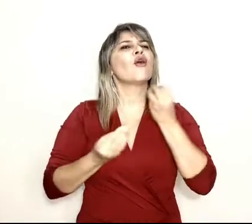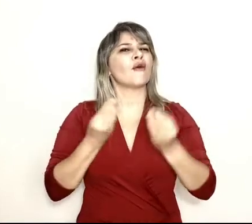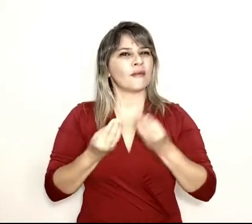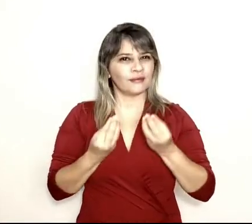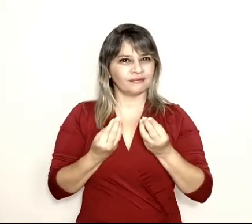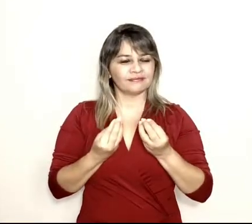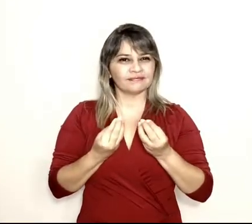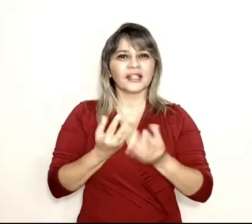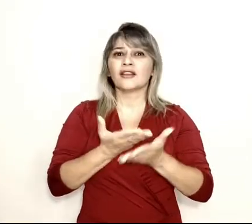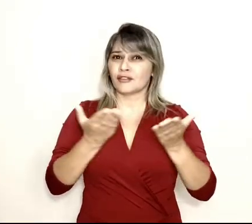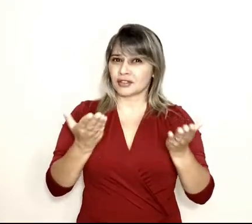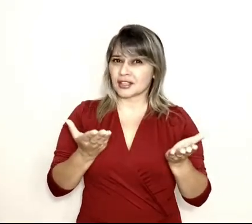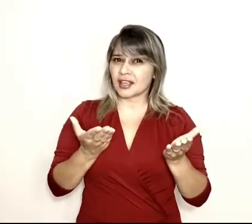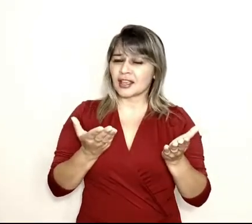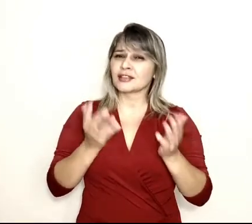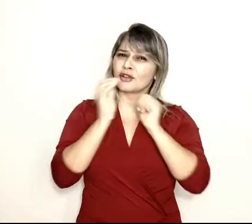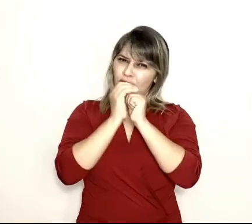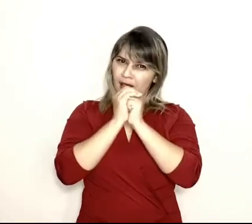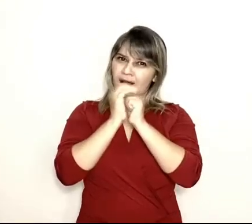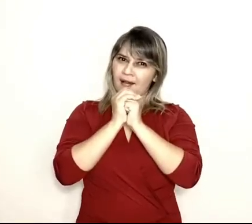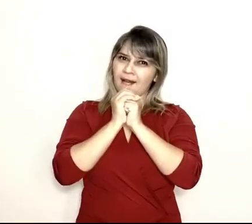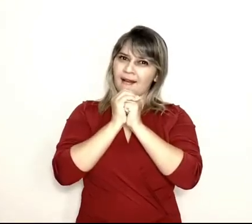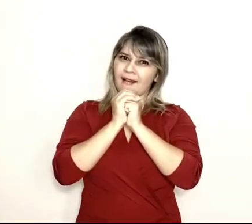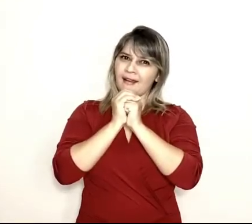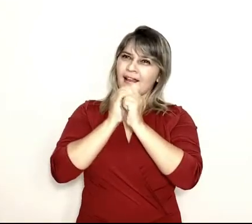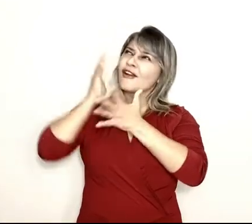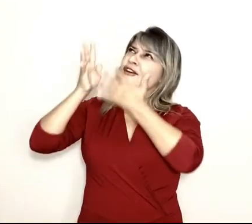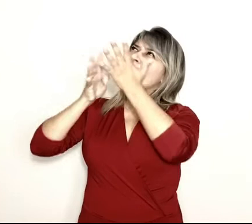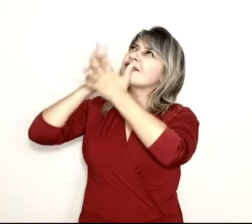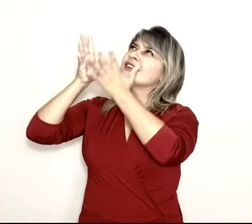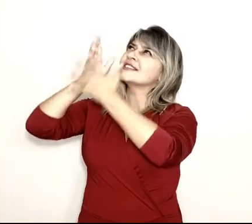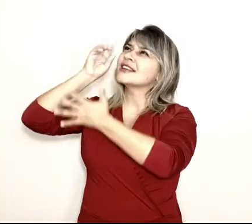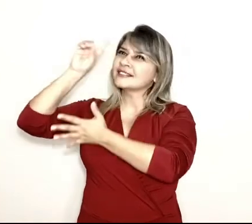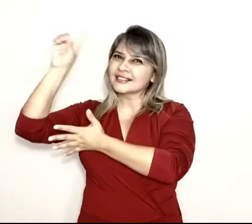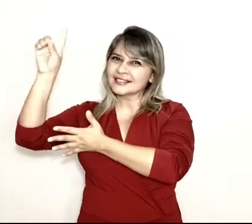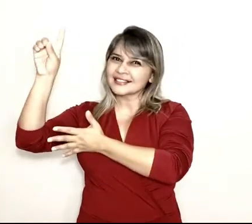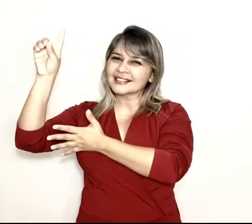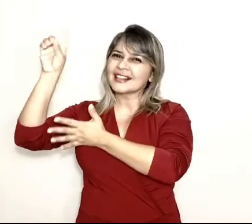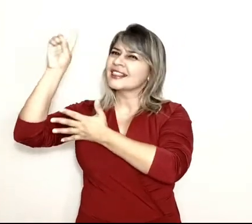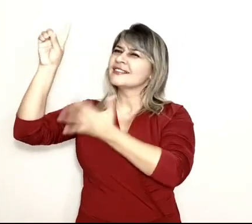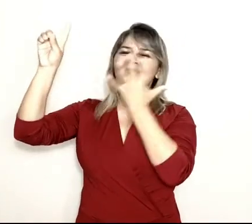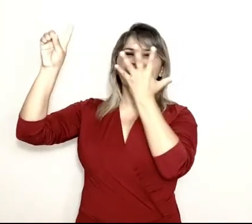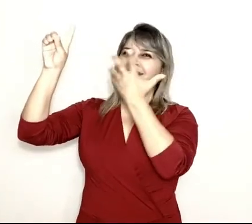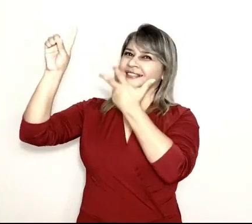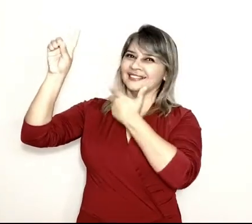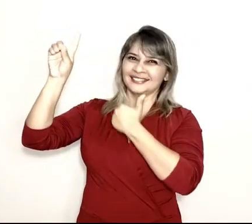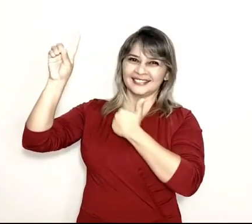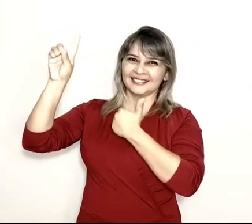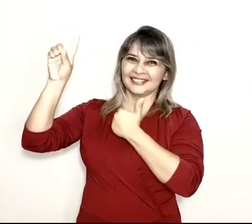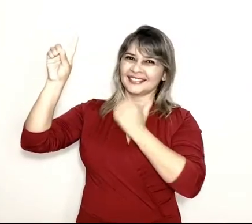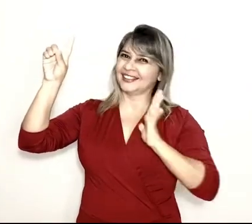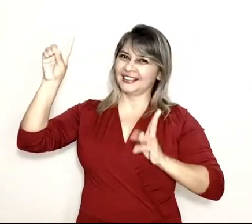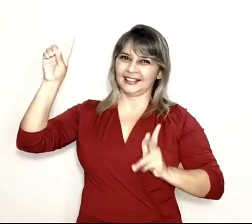um texto da Palavra de Deus, que se encontra lá em 1 Crônicas, no